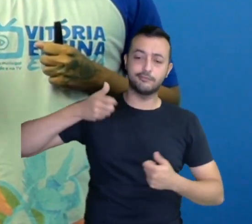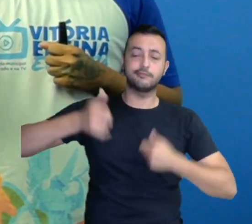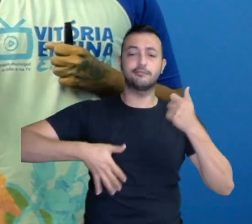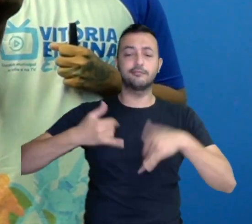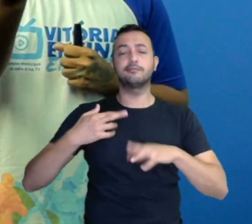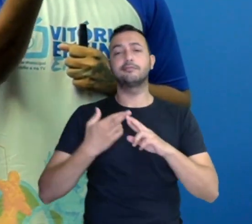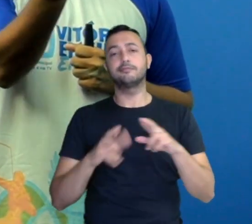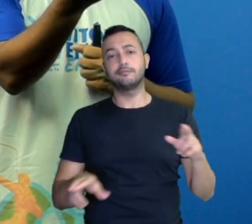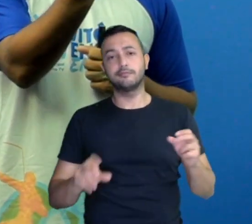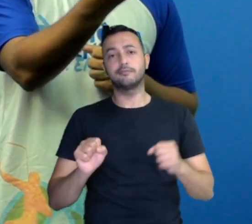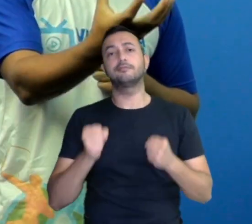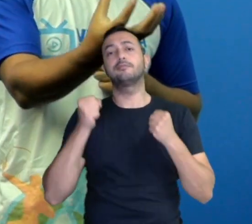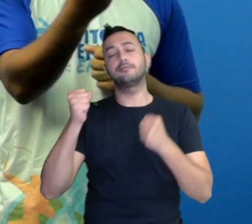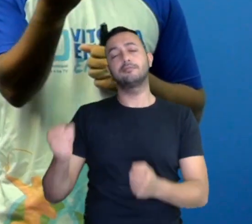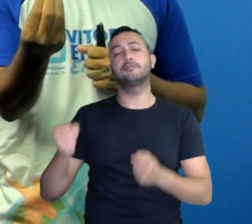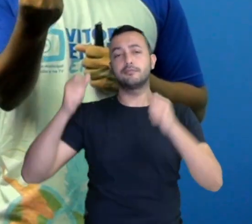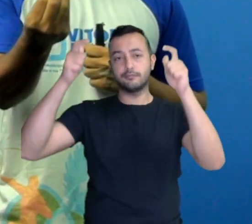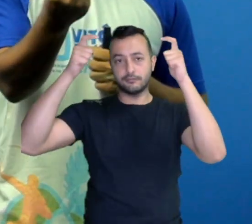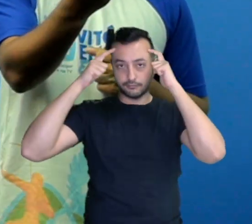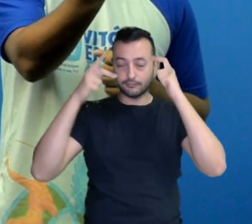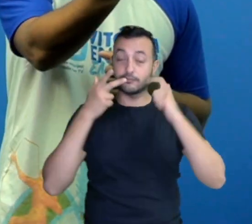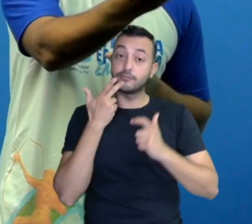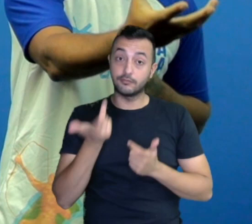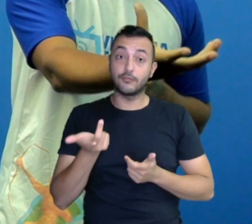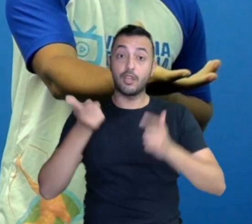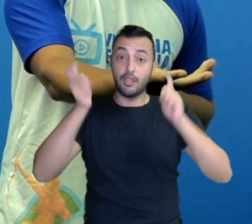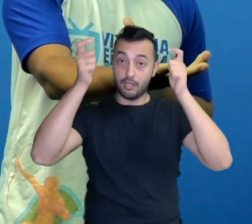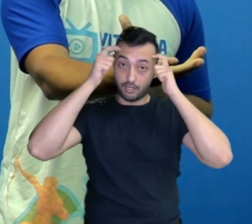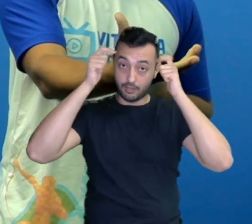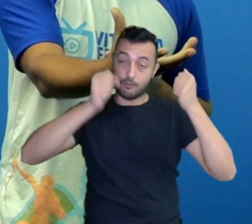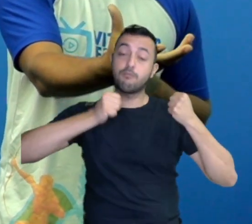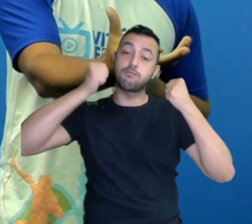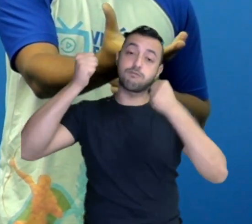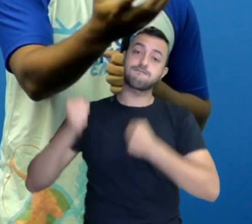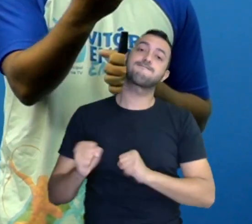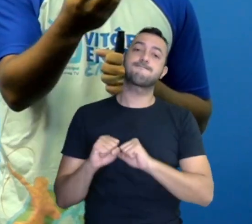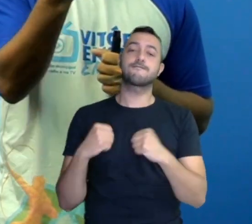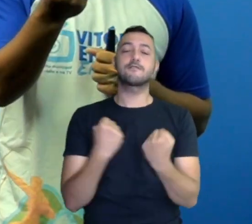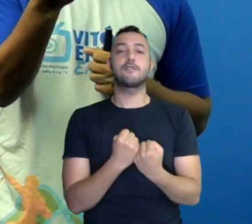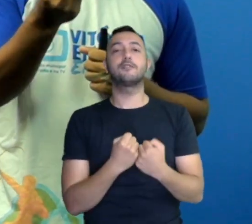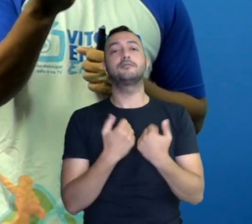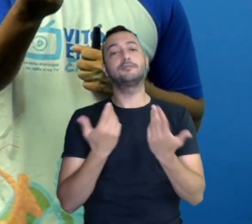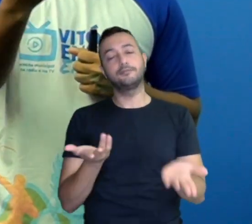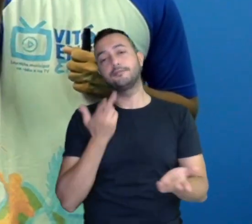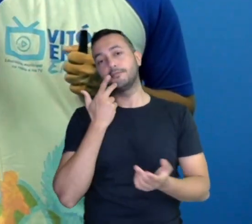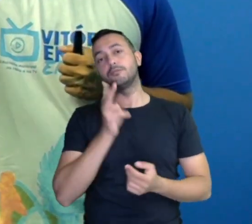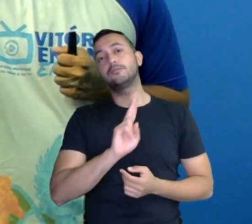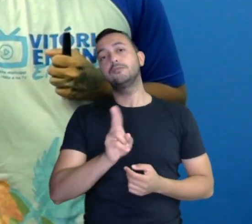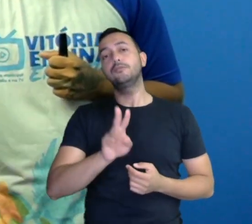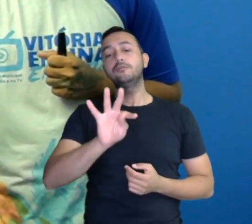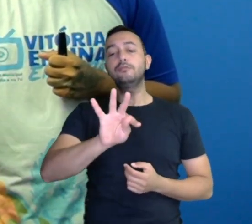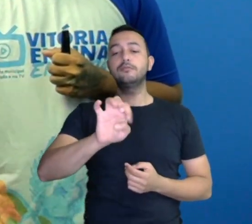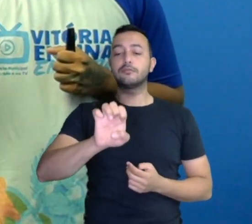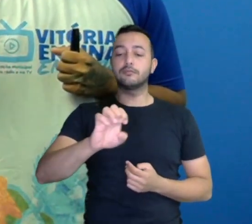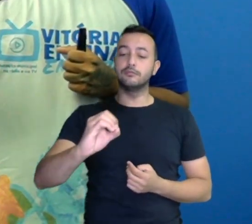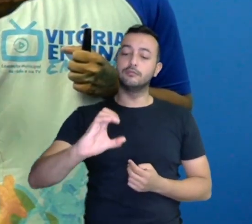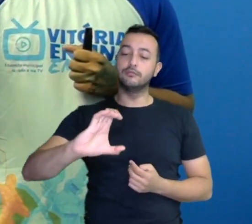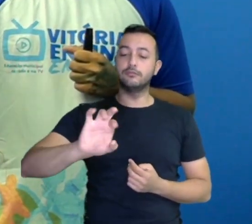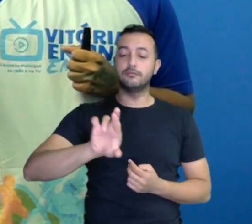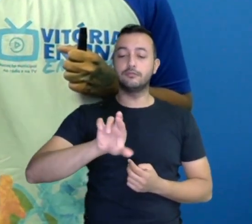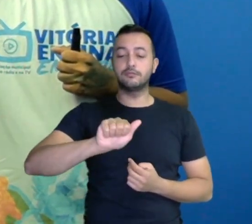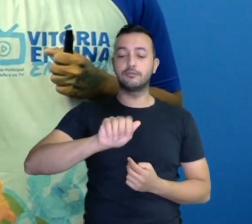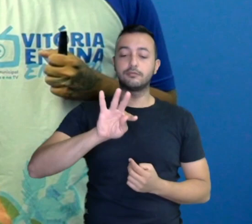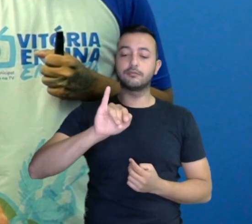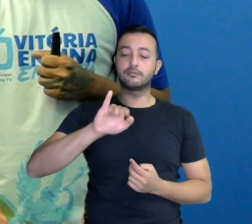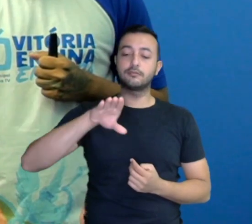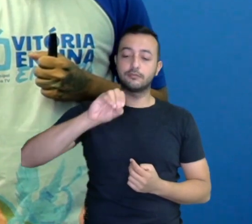que fundamentava o poder do rei, que dizia que o rei ele tinha um poder sobre aquela sociedade. É o que a gente chama de governo teocrático, baseado